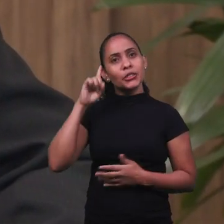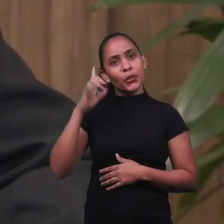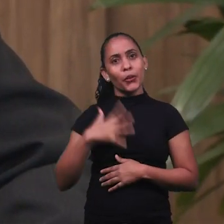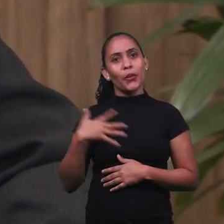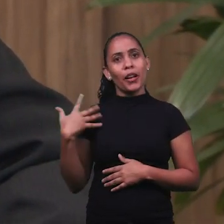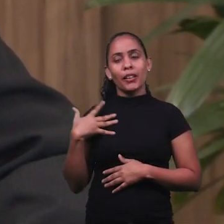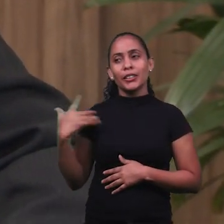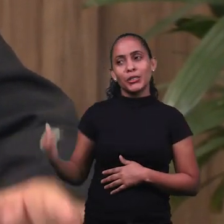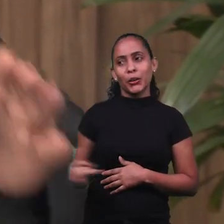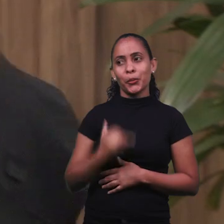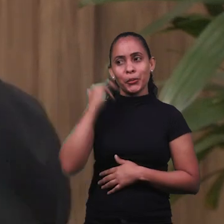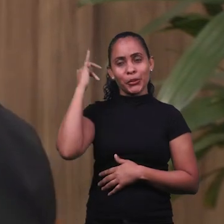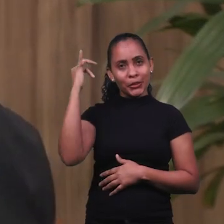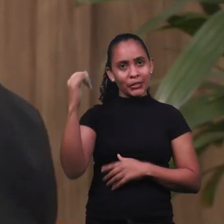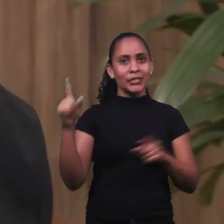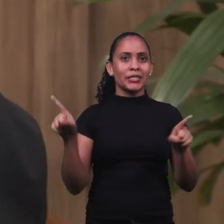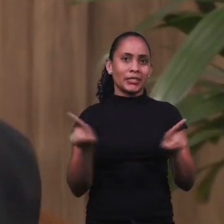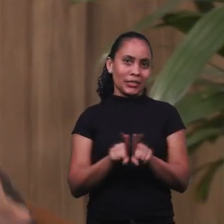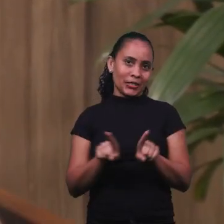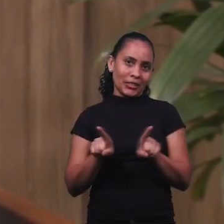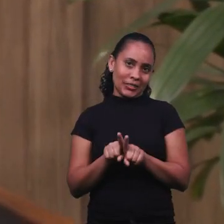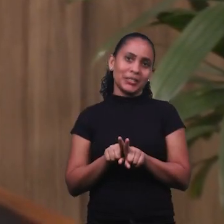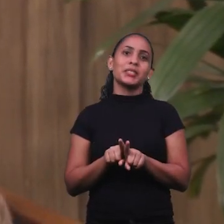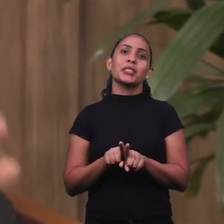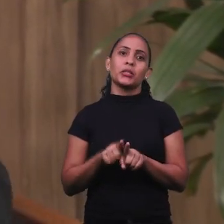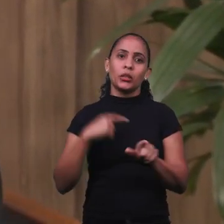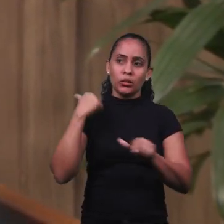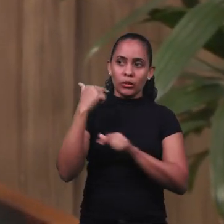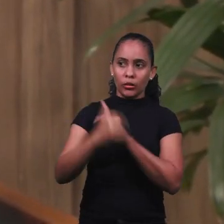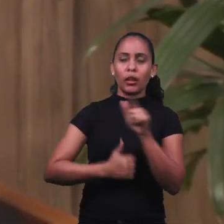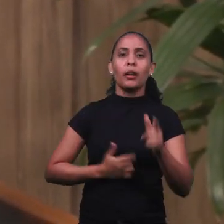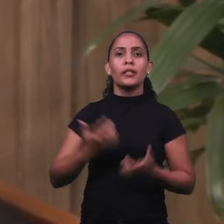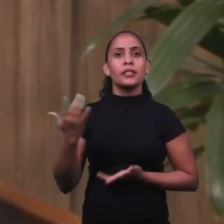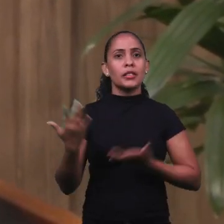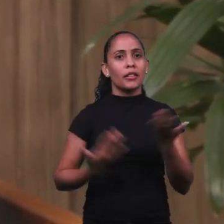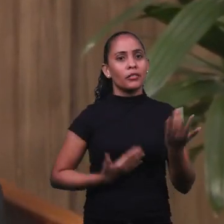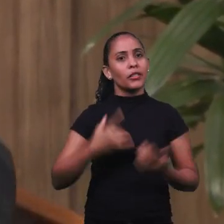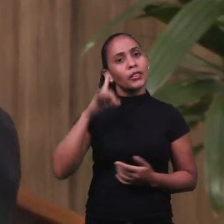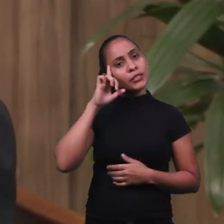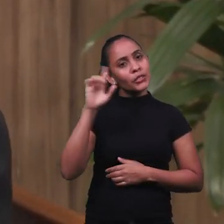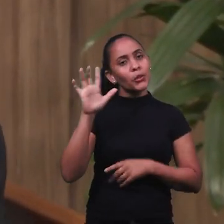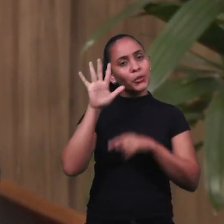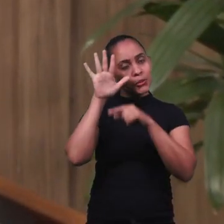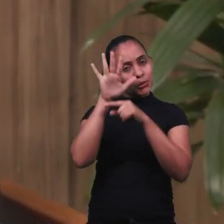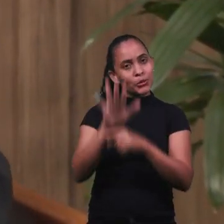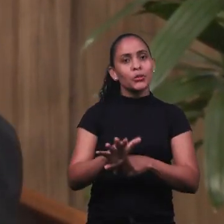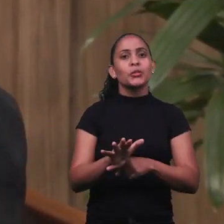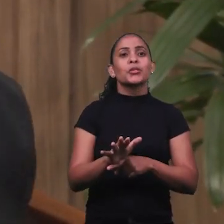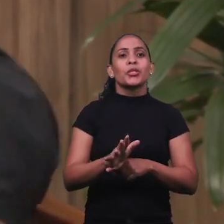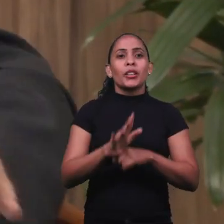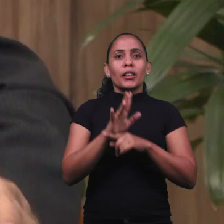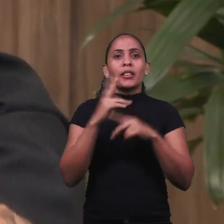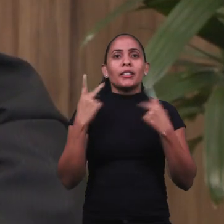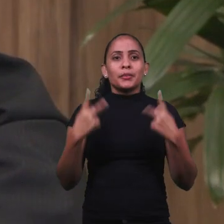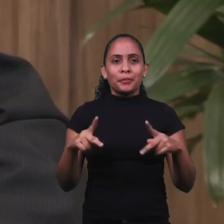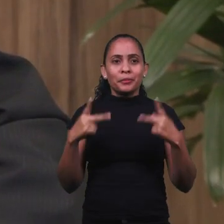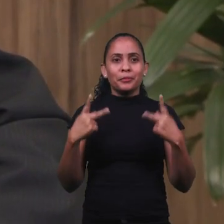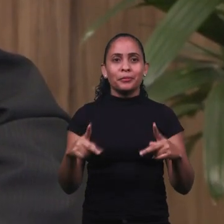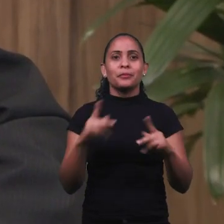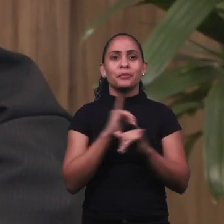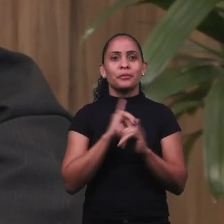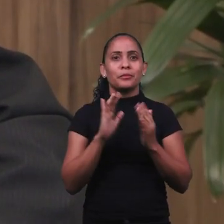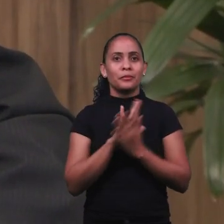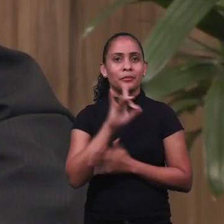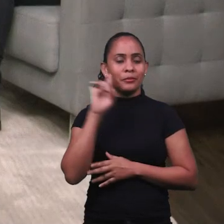são muito importantes, são contados o dia a dia para servir ao Senhor e nos ajudar a levar a arca do Senhor a cada